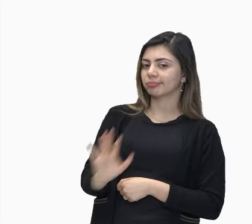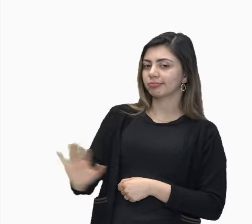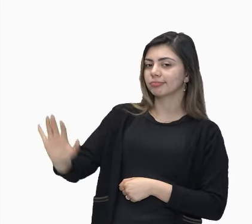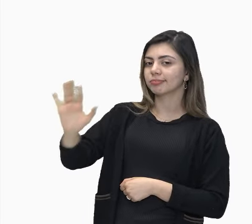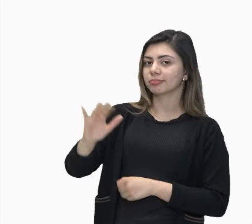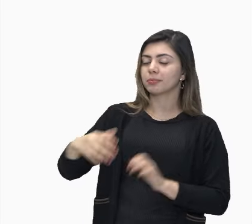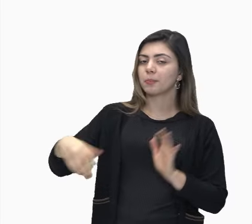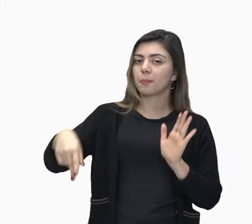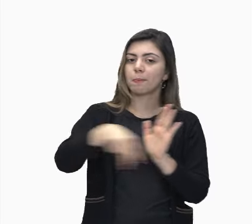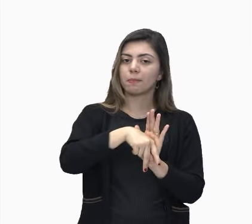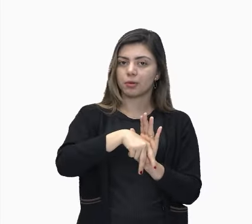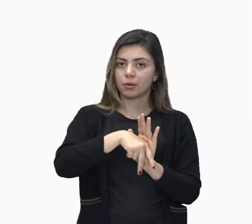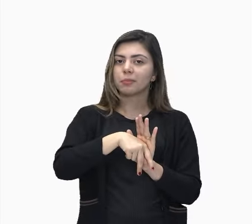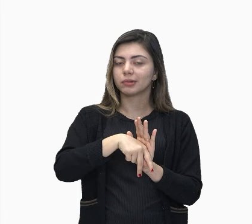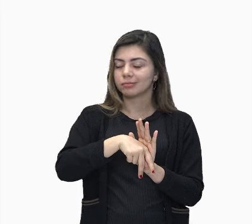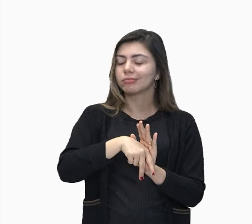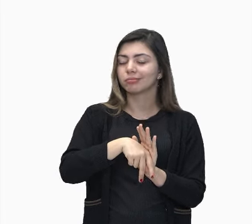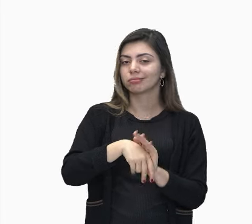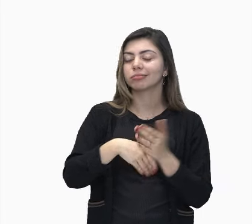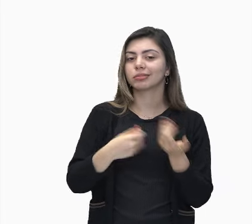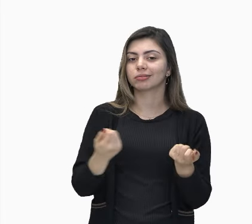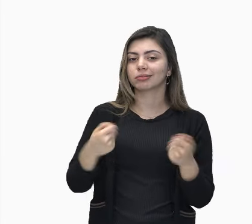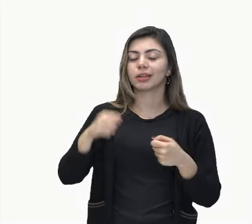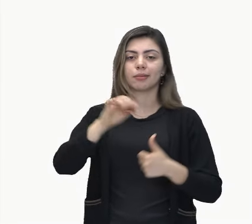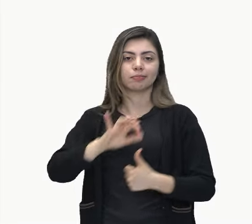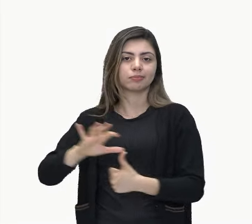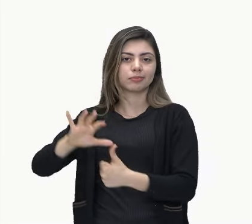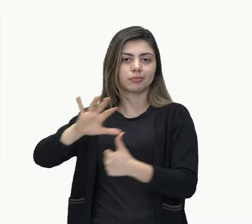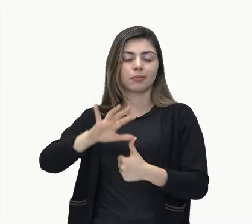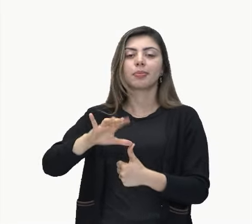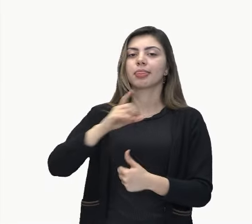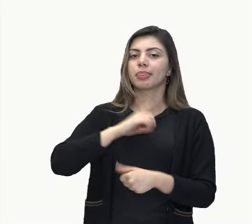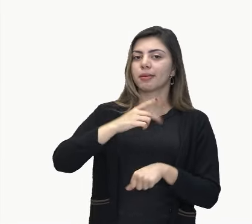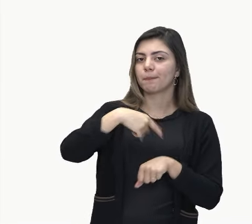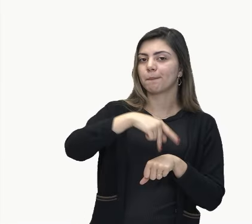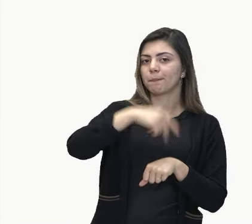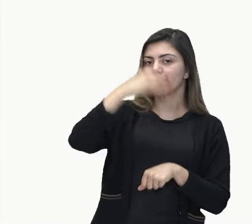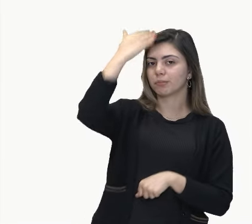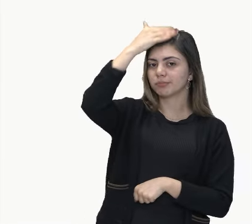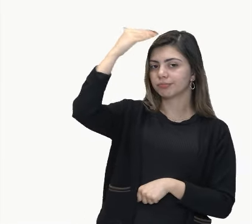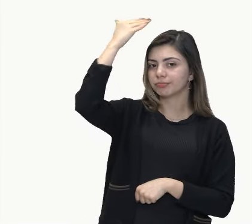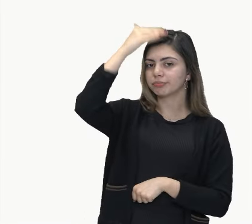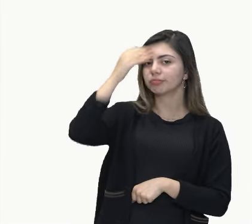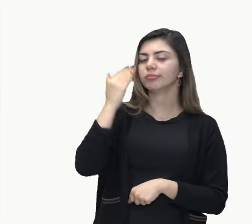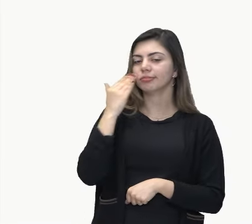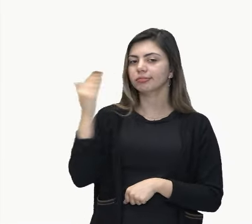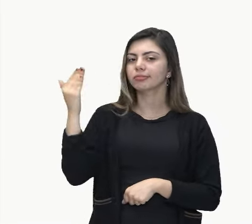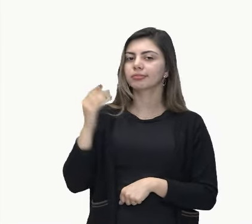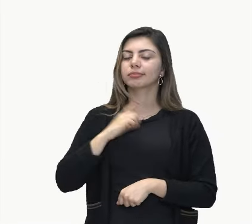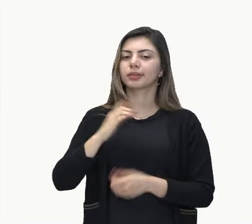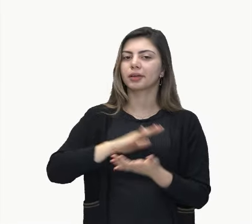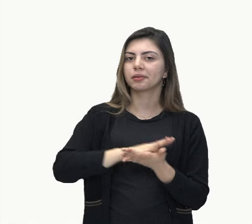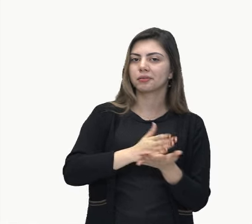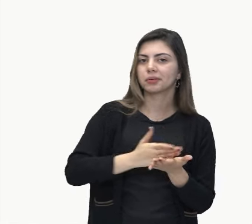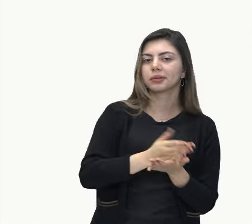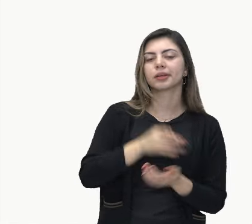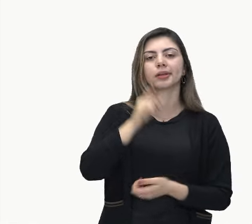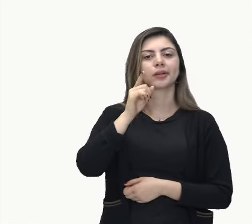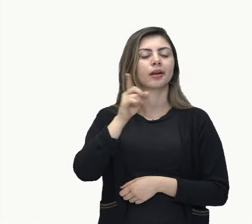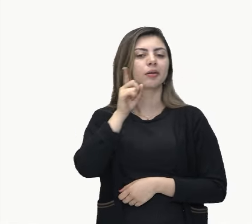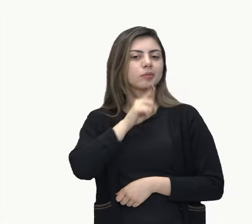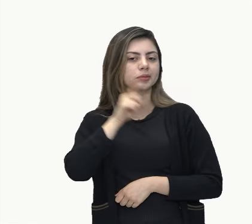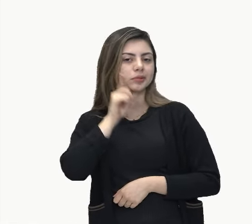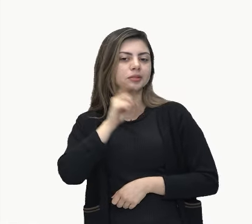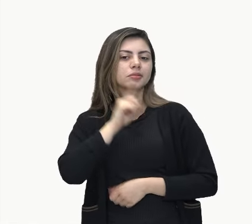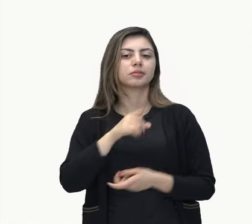o México no continente americano, tendo fronteira aqui com os Estados Unidos da